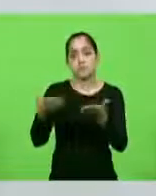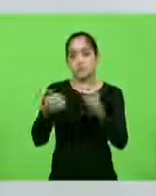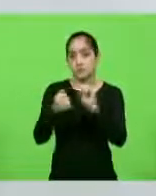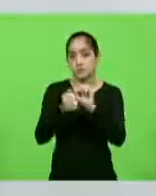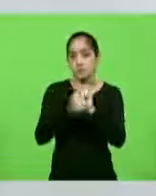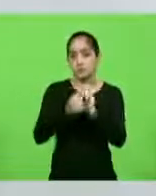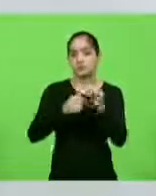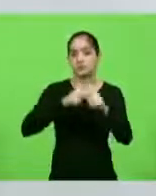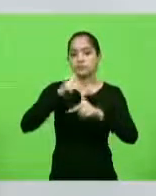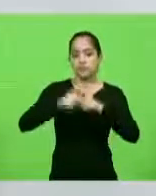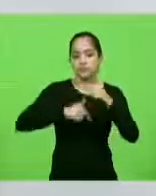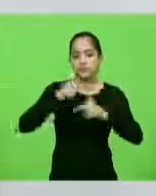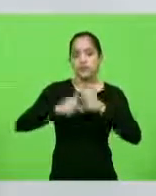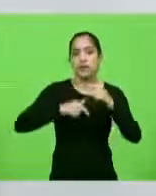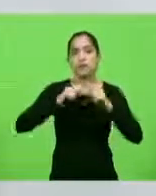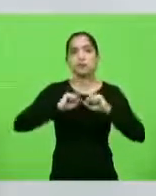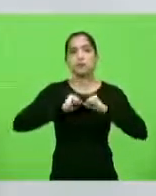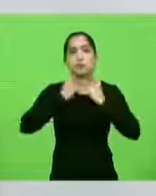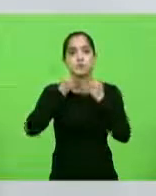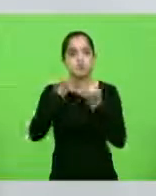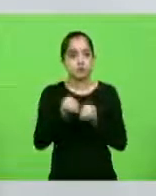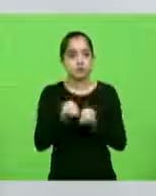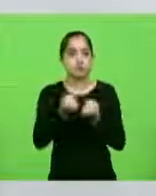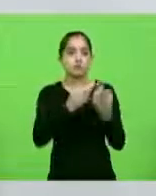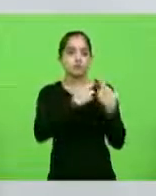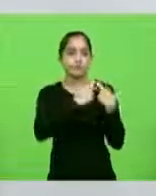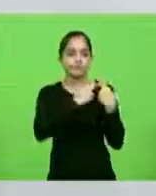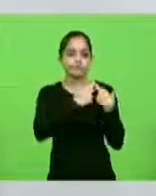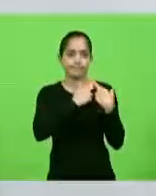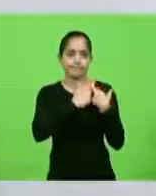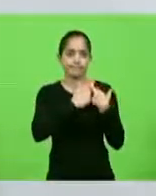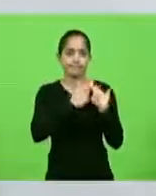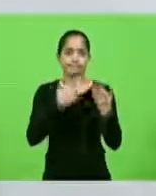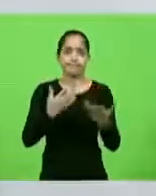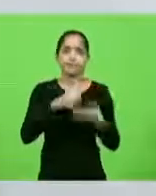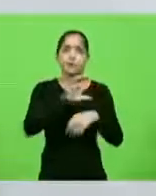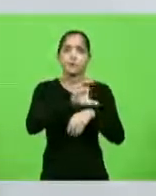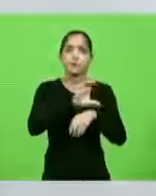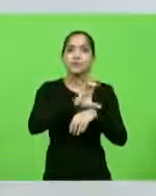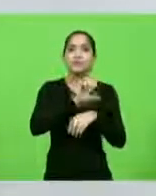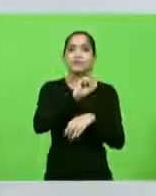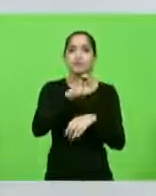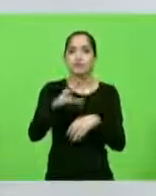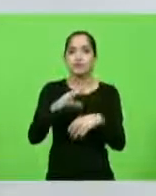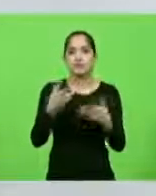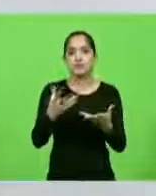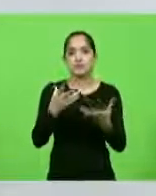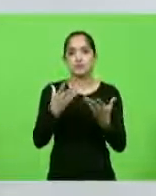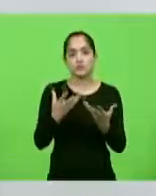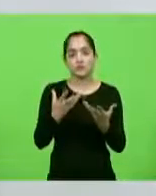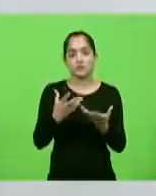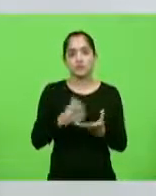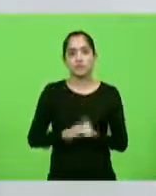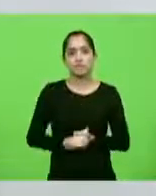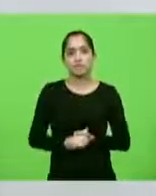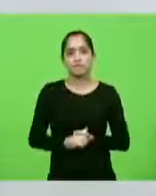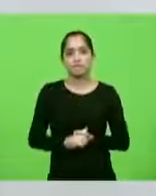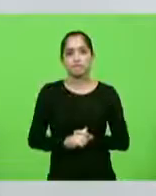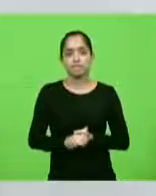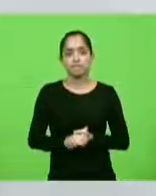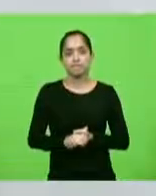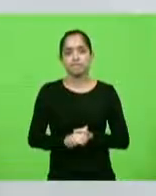vamos trabalhar com muita dedicação e responsabilidade para construir a Santa Catarina que a gente merece. Muito obrigado, senhor presidente.